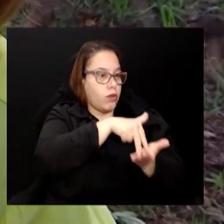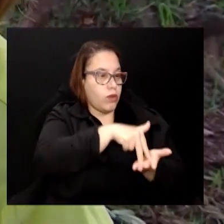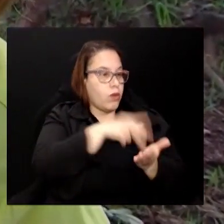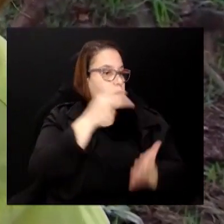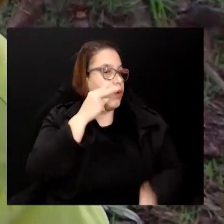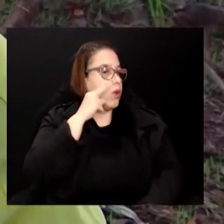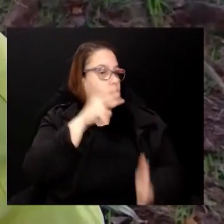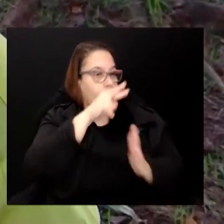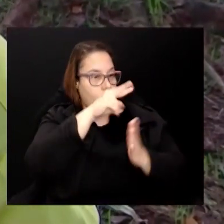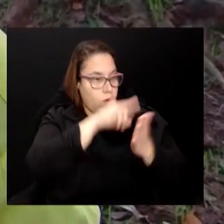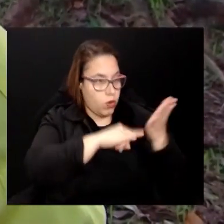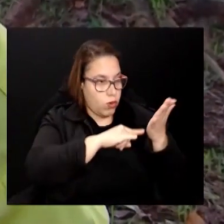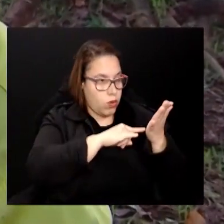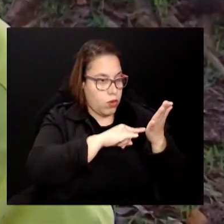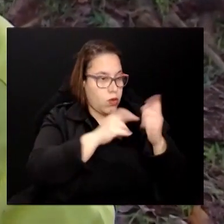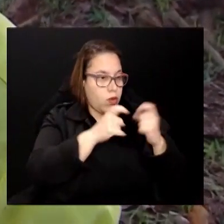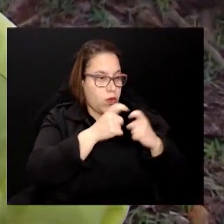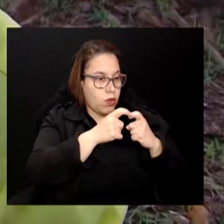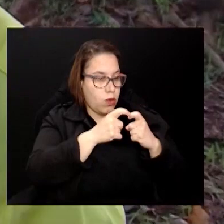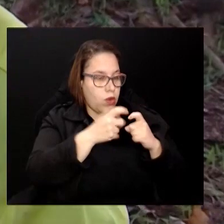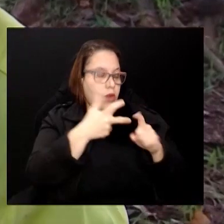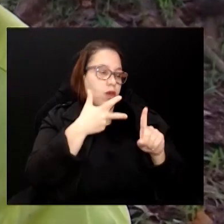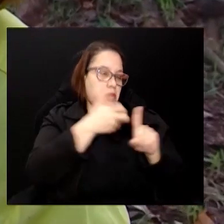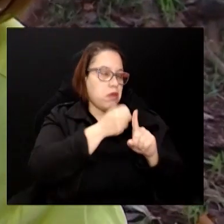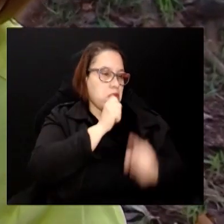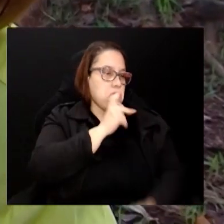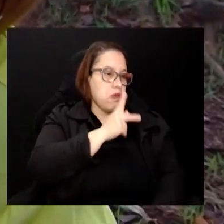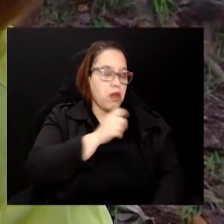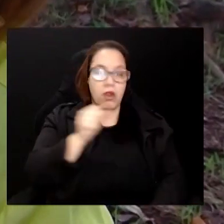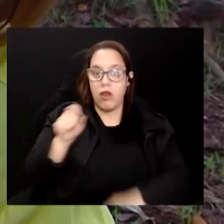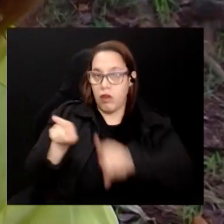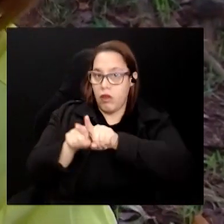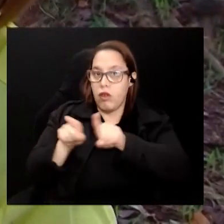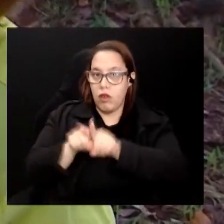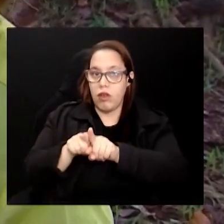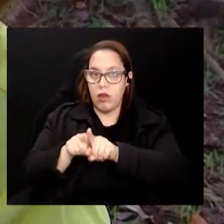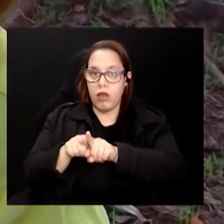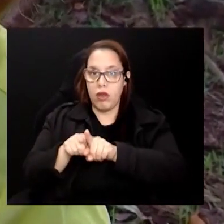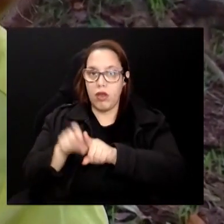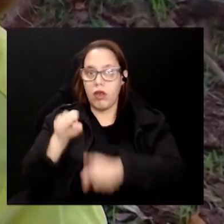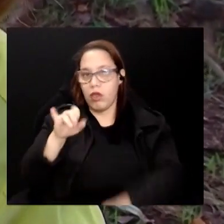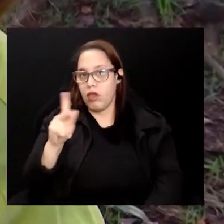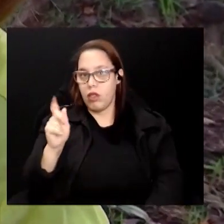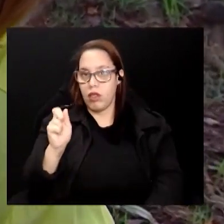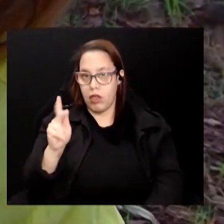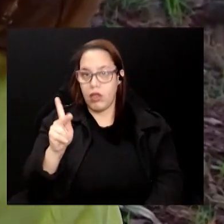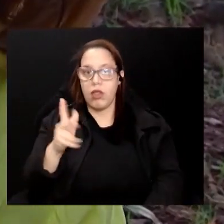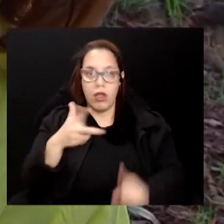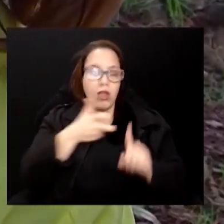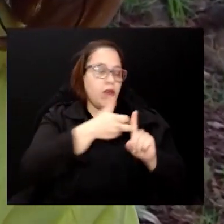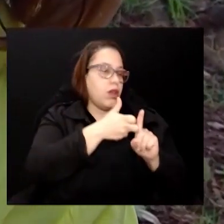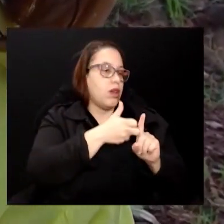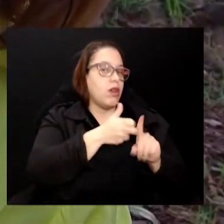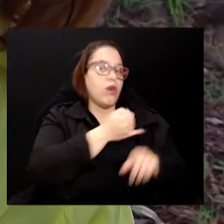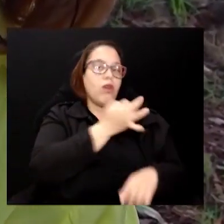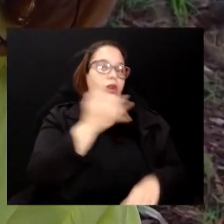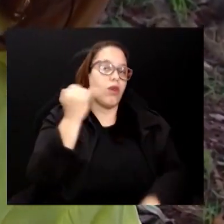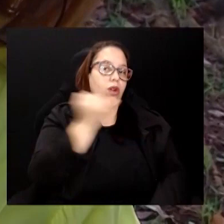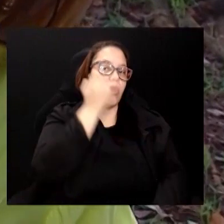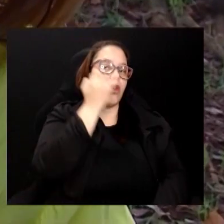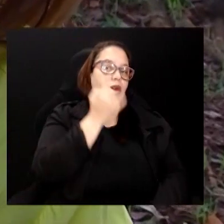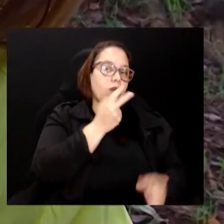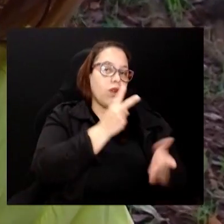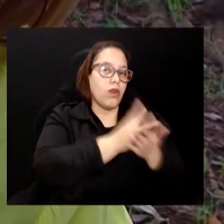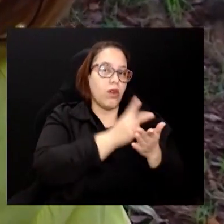ver se está tudo em dia. Sim, também. Para ver se tá ok as vacinas. E qual a importância de manter a vacinação em dia do seu filho? Você